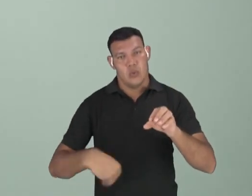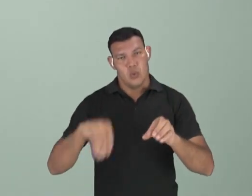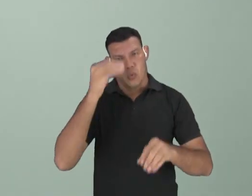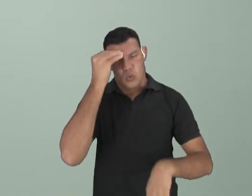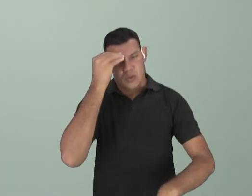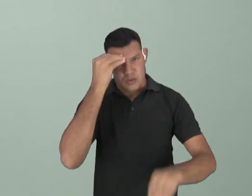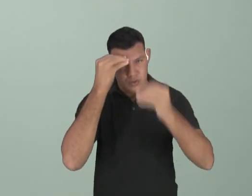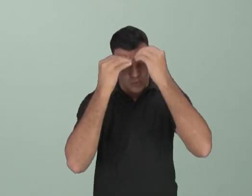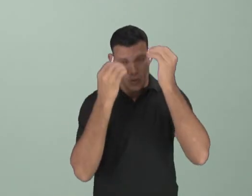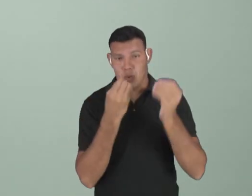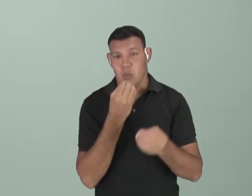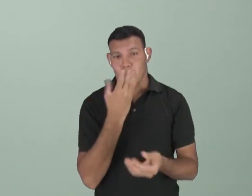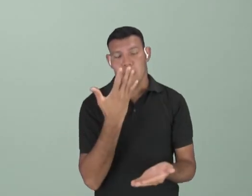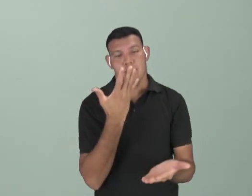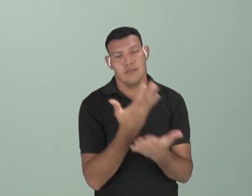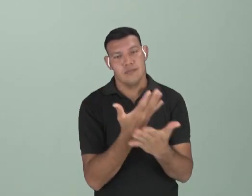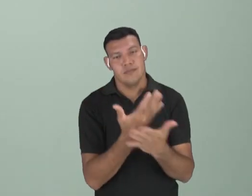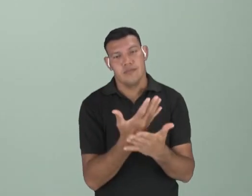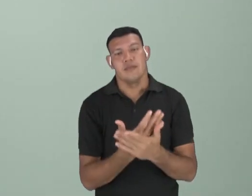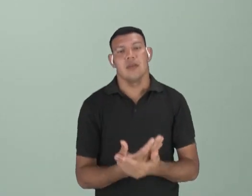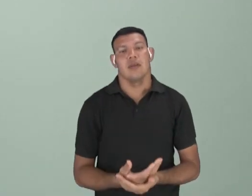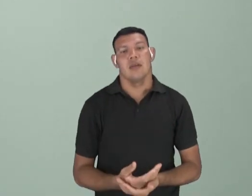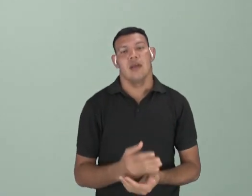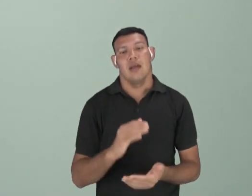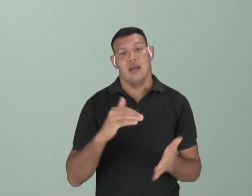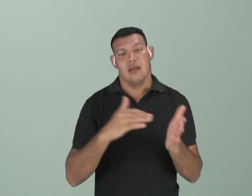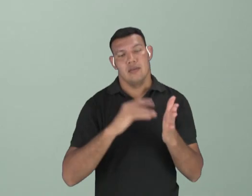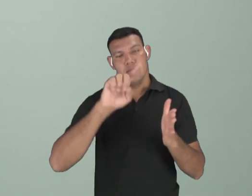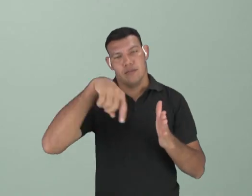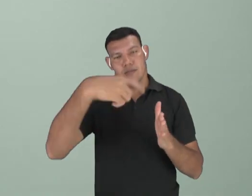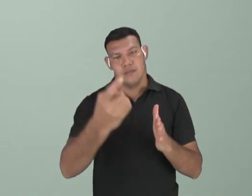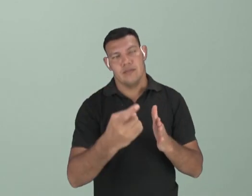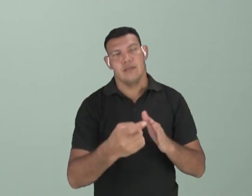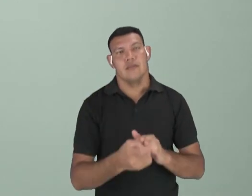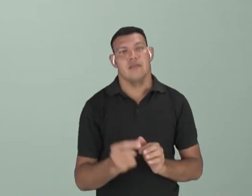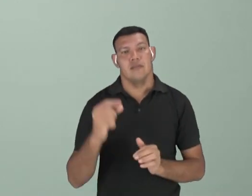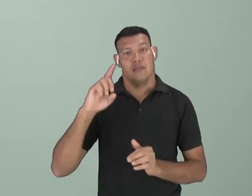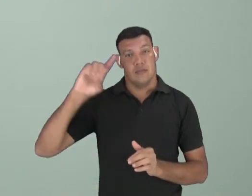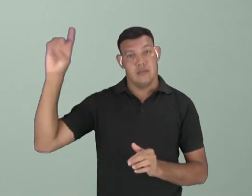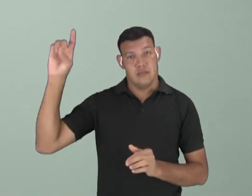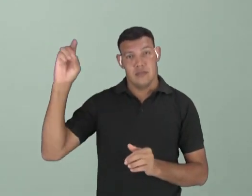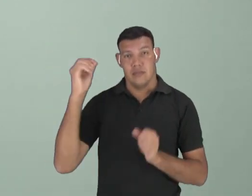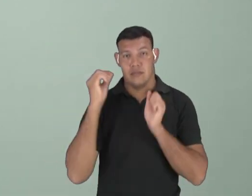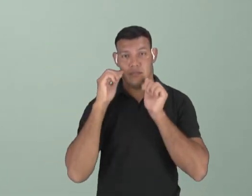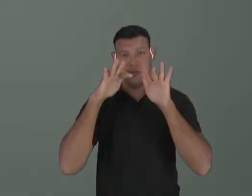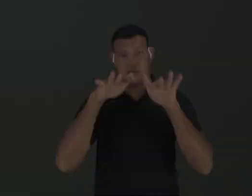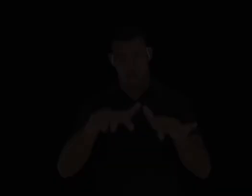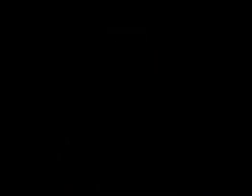aula de novo para você fixar bem o conteúdo. Bons estudos, até a próxima e fiquem com Deus.